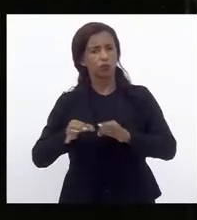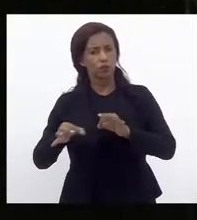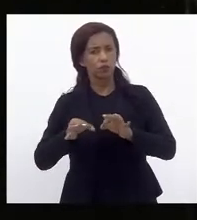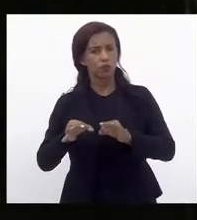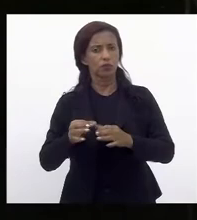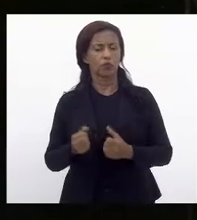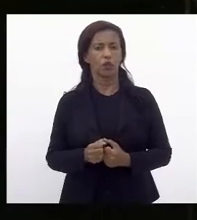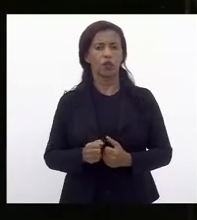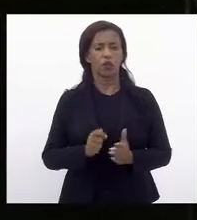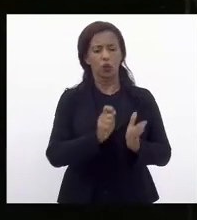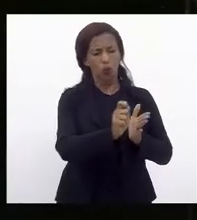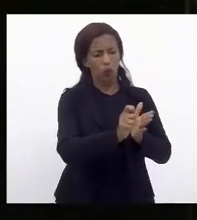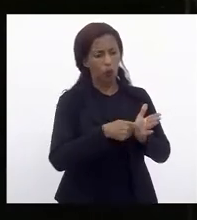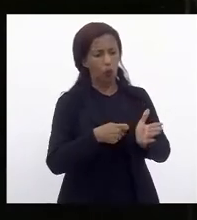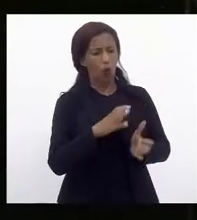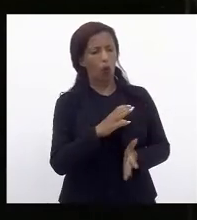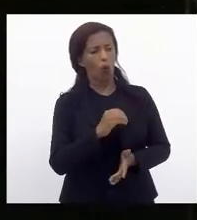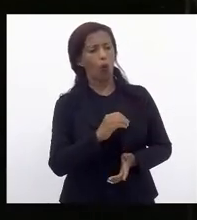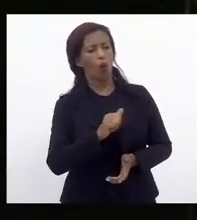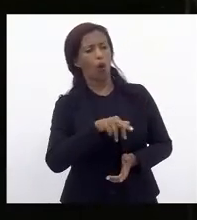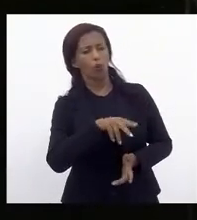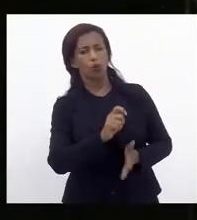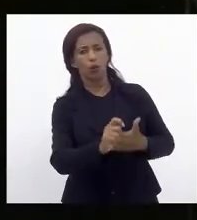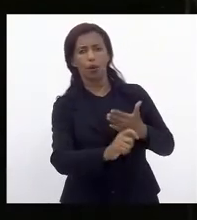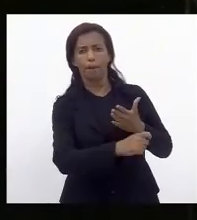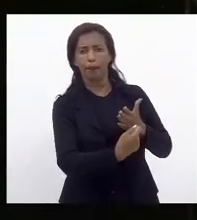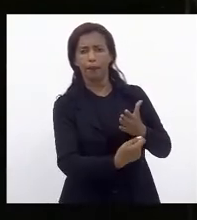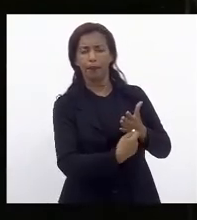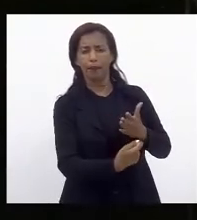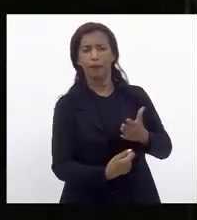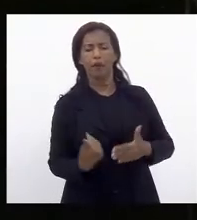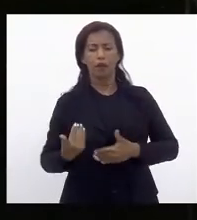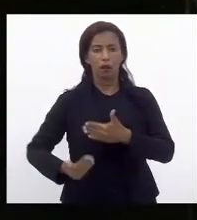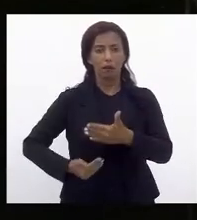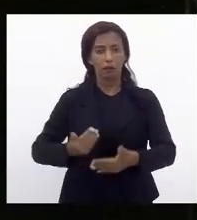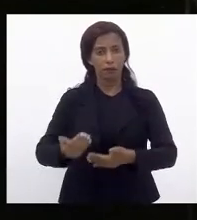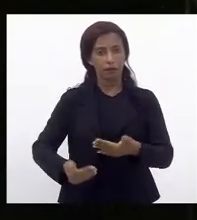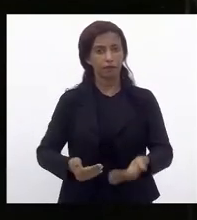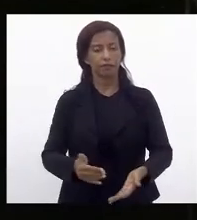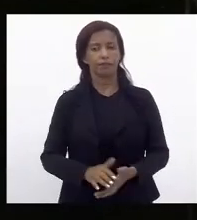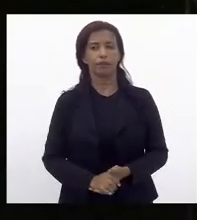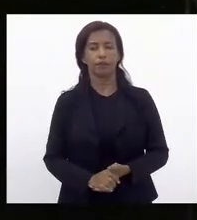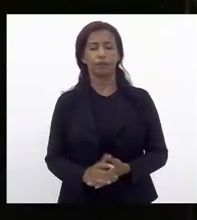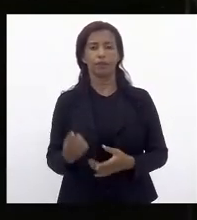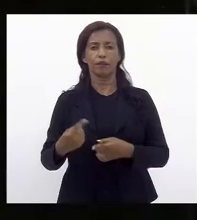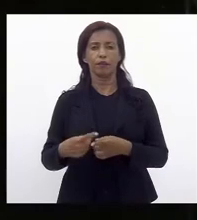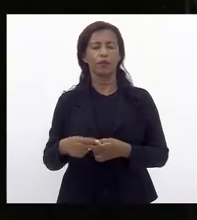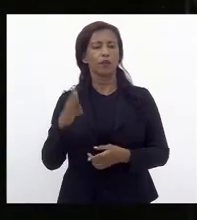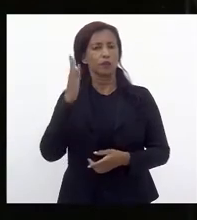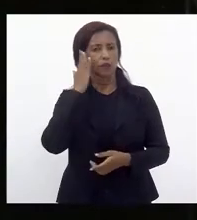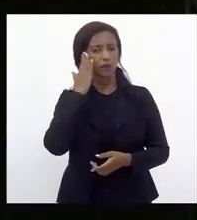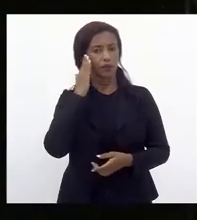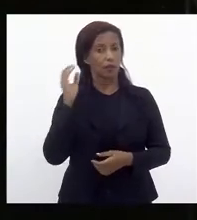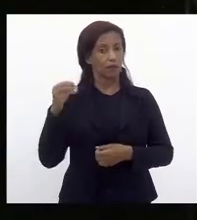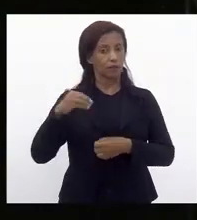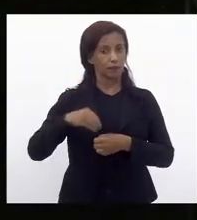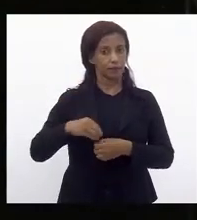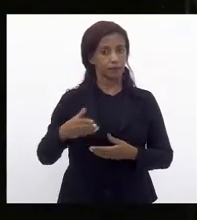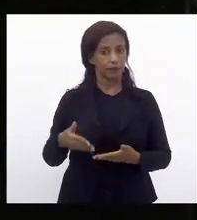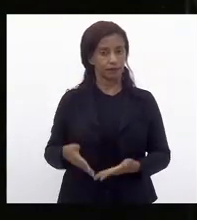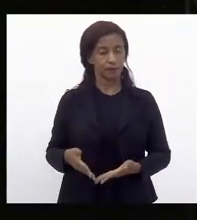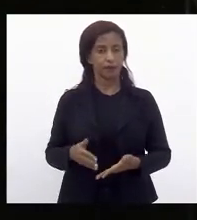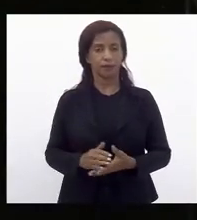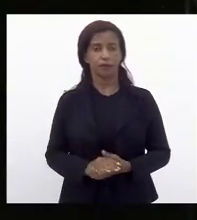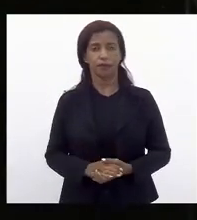colocasse como coautora e levasse o projeto à frente, porque a gente sabe que aqui dentro,